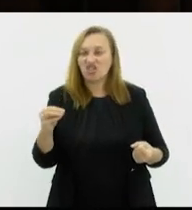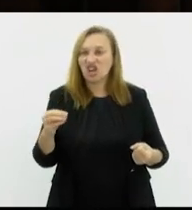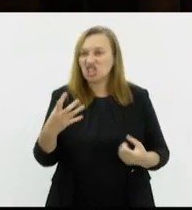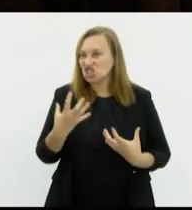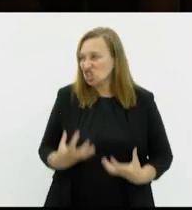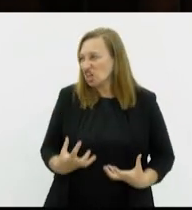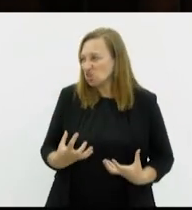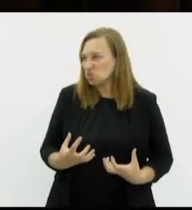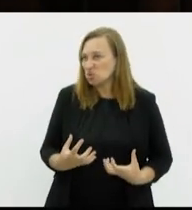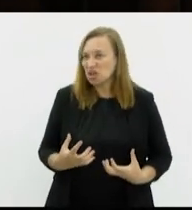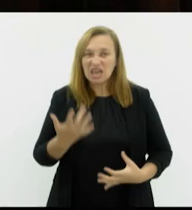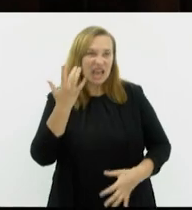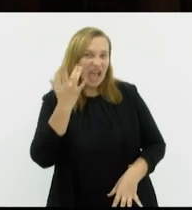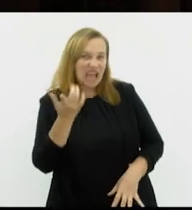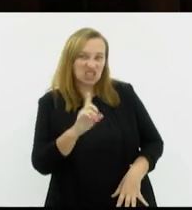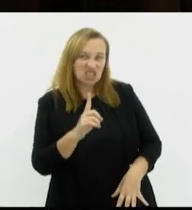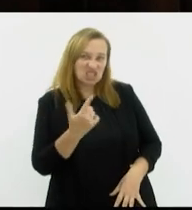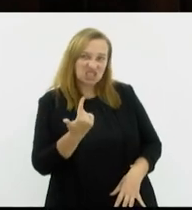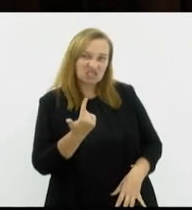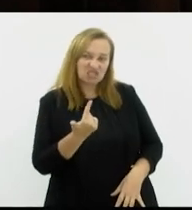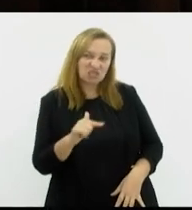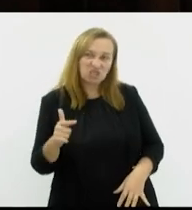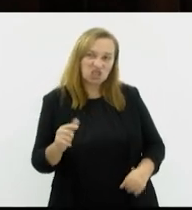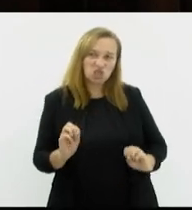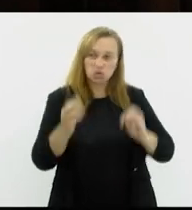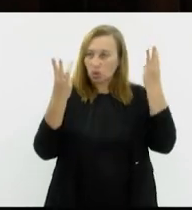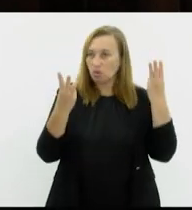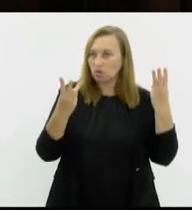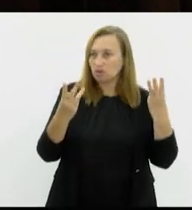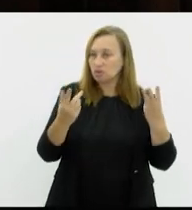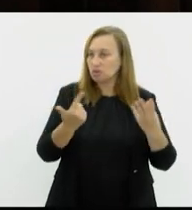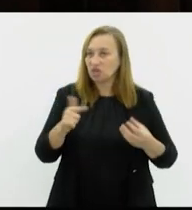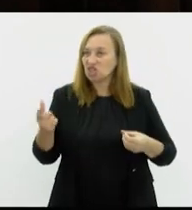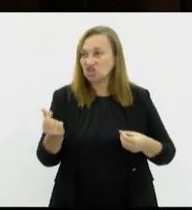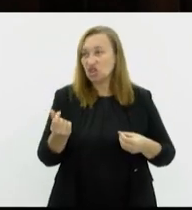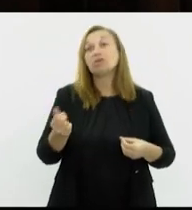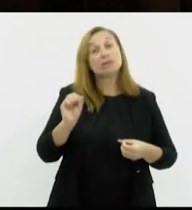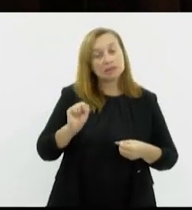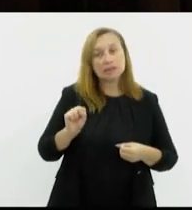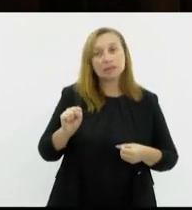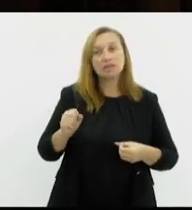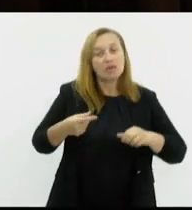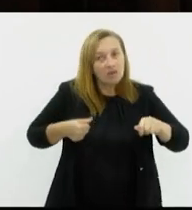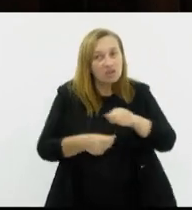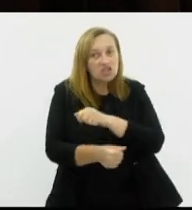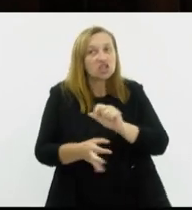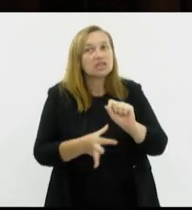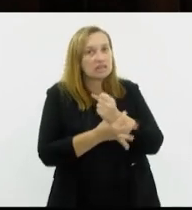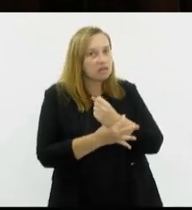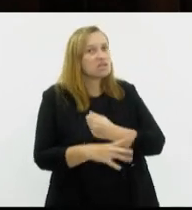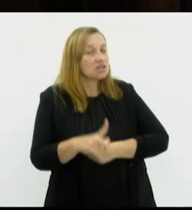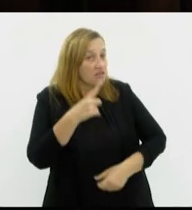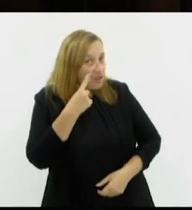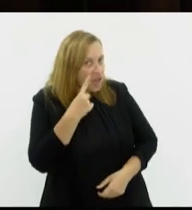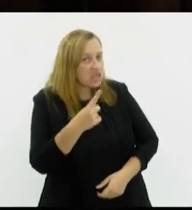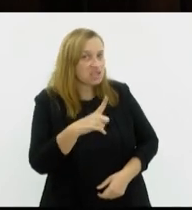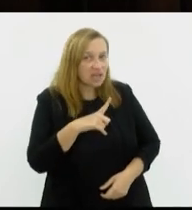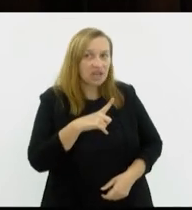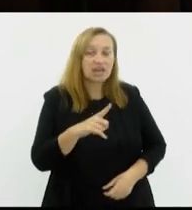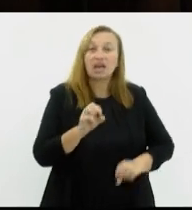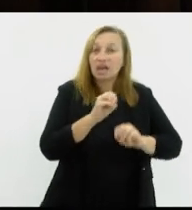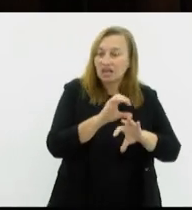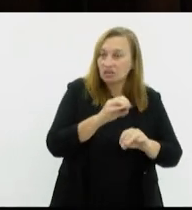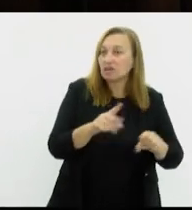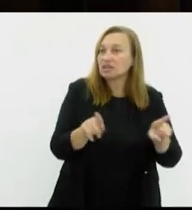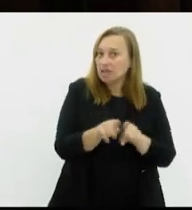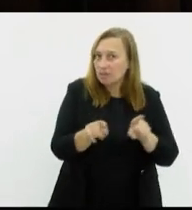agora ele não acha que não tem que ter show de ninguém, acha que isso não traz dinheiro. Traz, mas vamos investir em segurança para ver se não traz. Investe em educação também, para ver